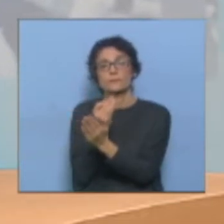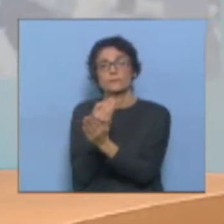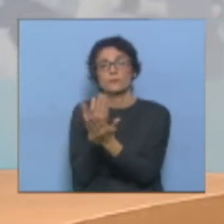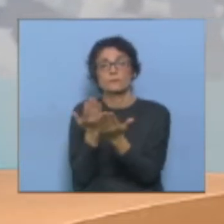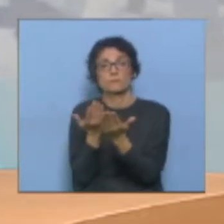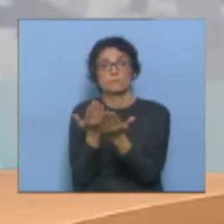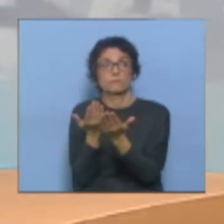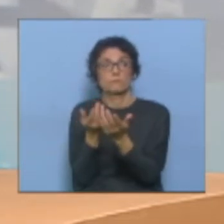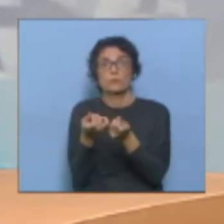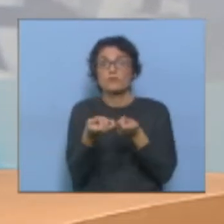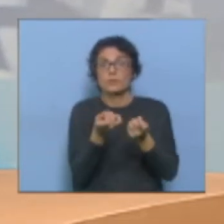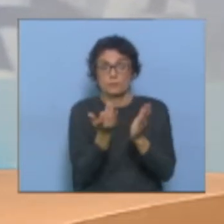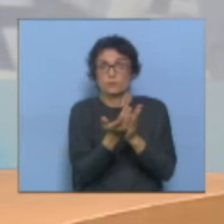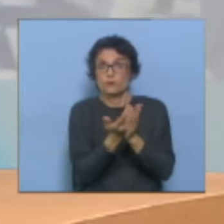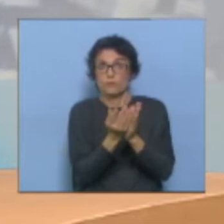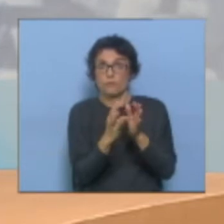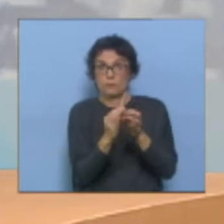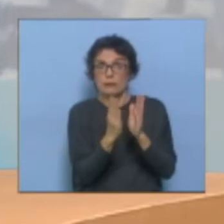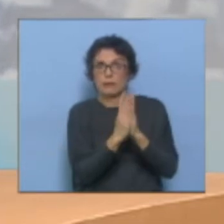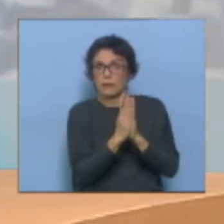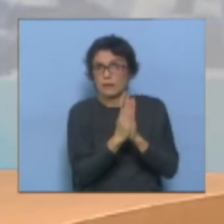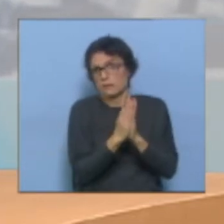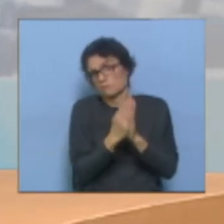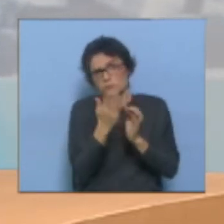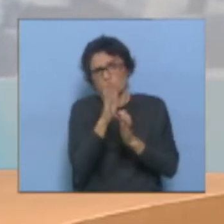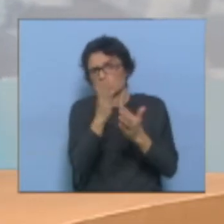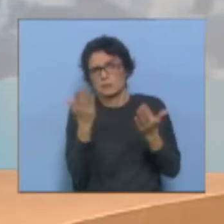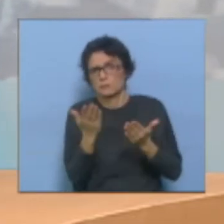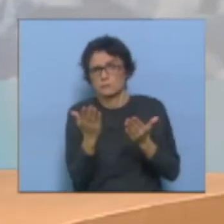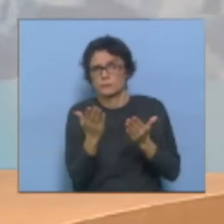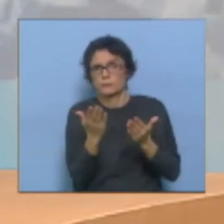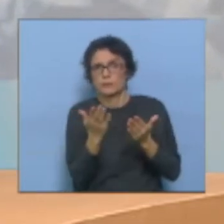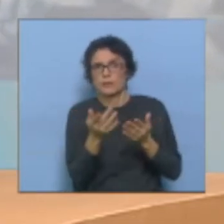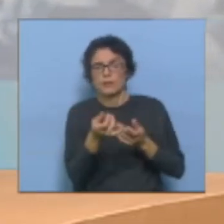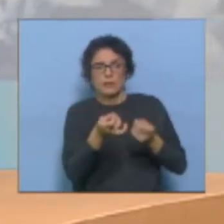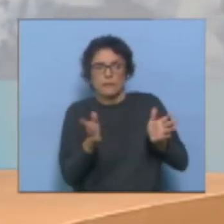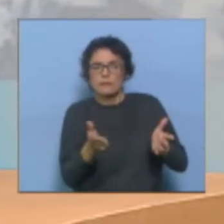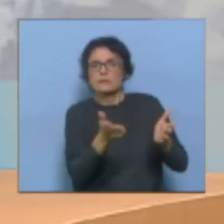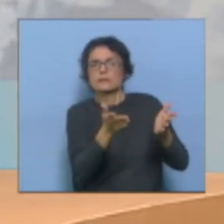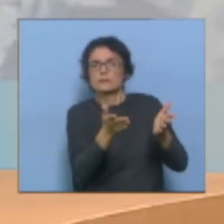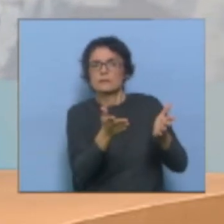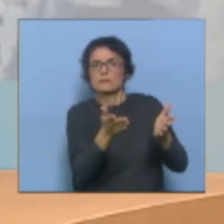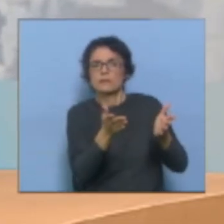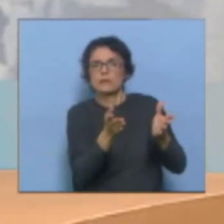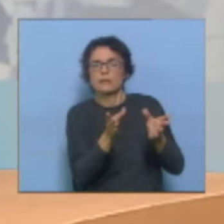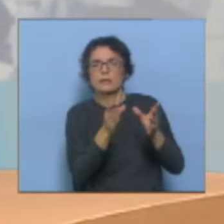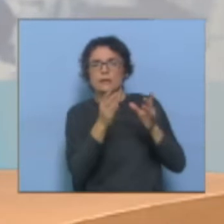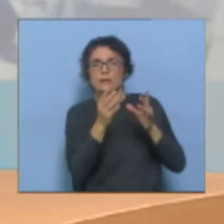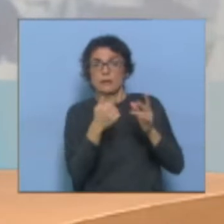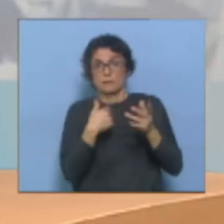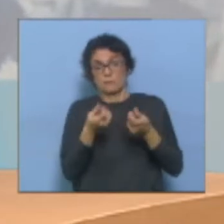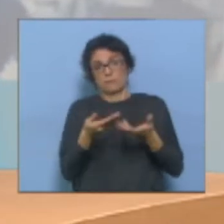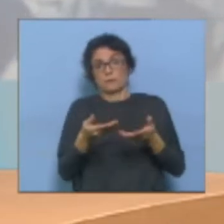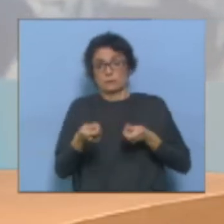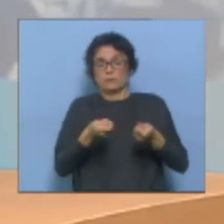estou agora também na formação, me cabe a mim também fazer parte de uma equipa formadora, de ajudar outros jovens a